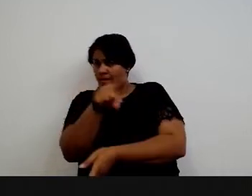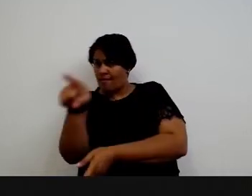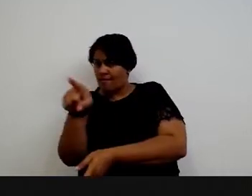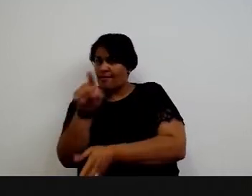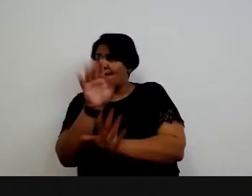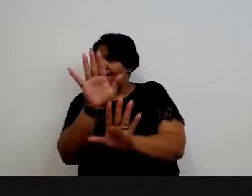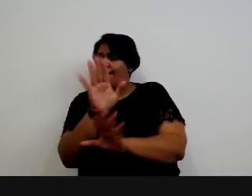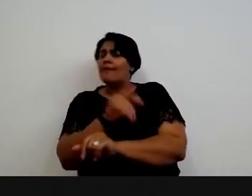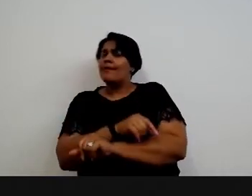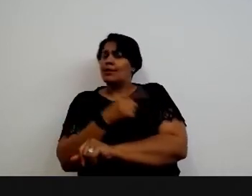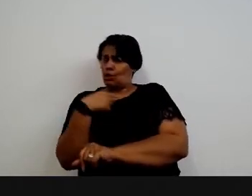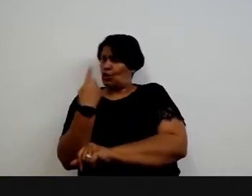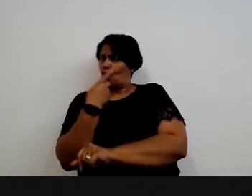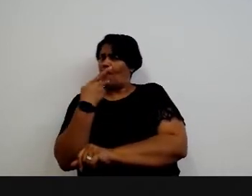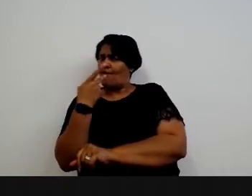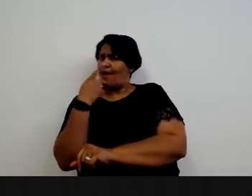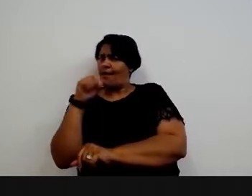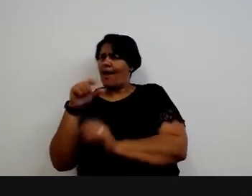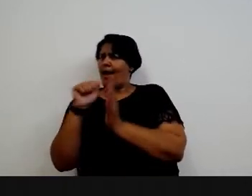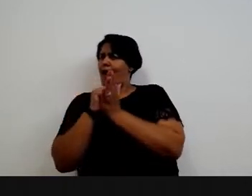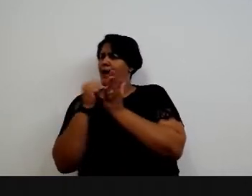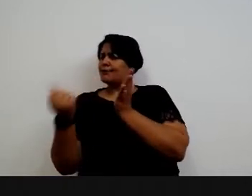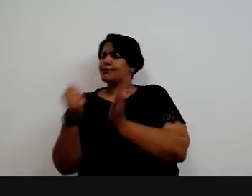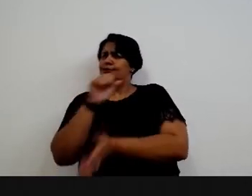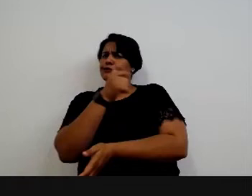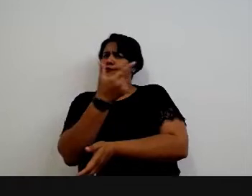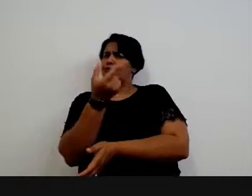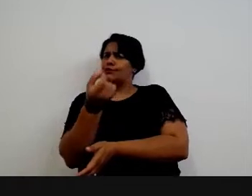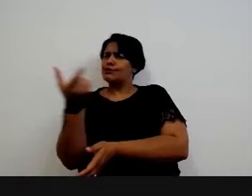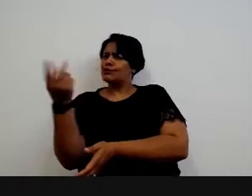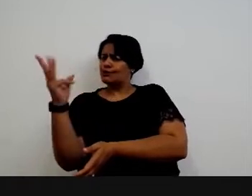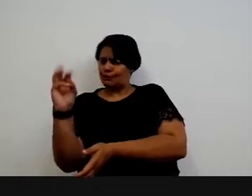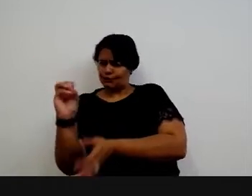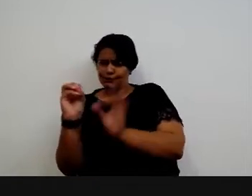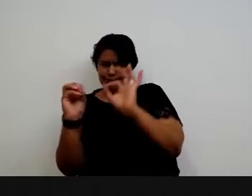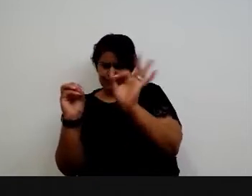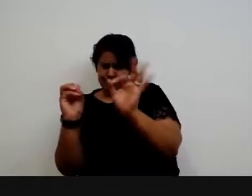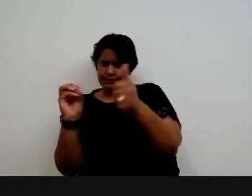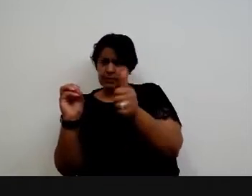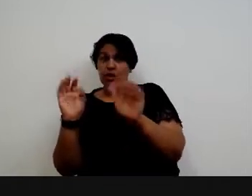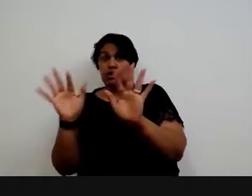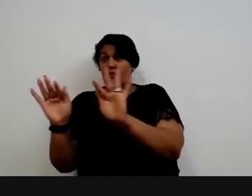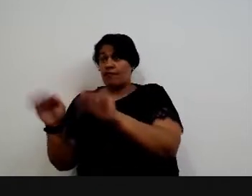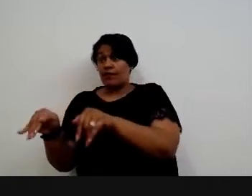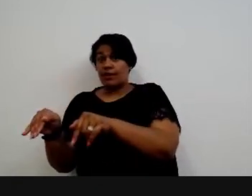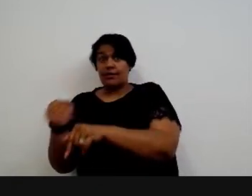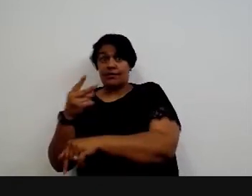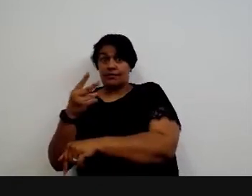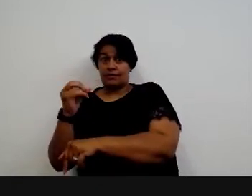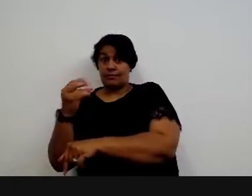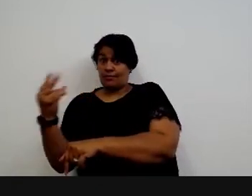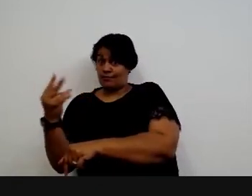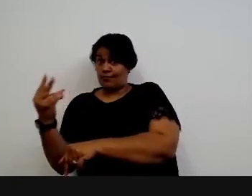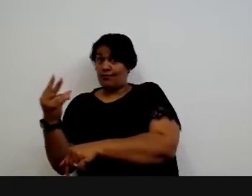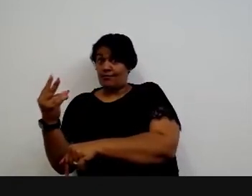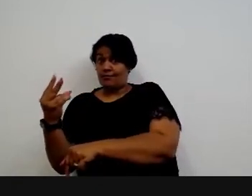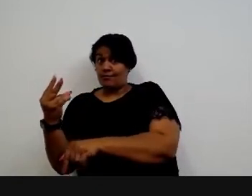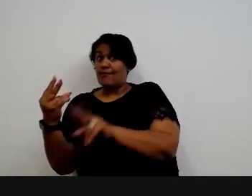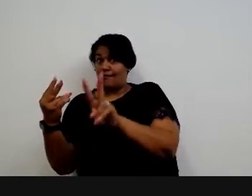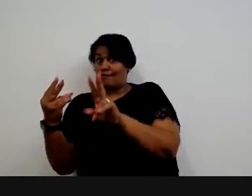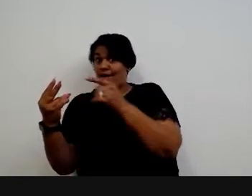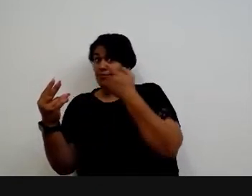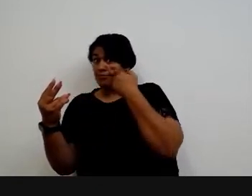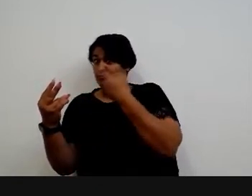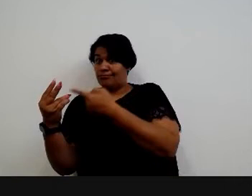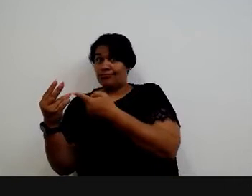aqui a gente fala muito da Agenda 2030, né? Nós estamos já no fim de 2022. Daqui a pouco vai